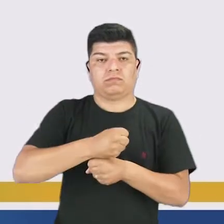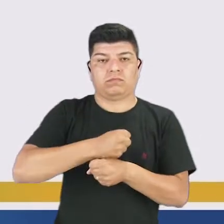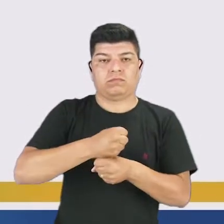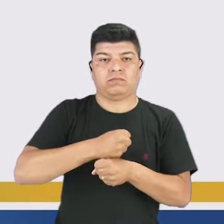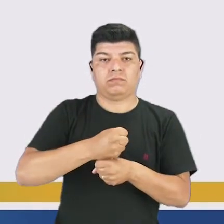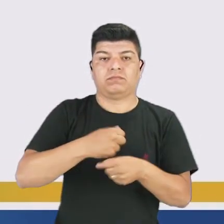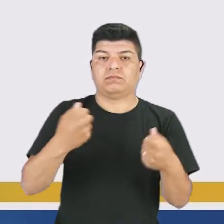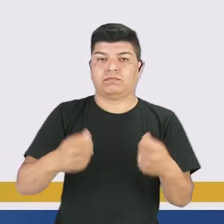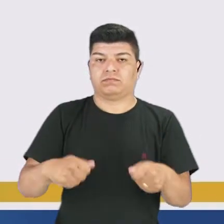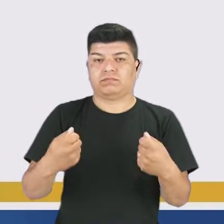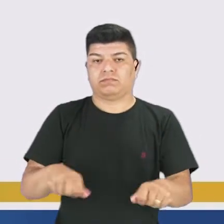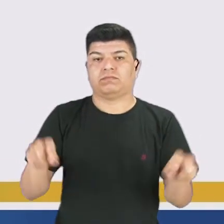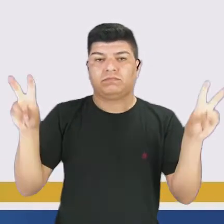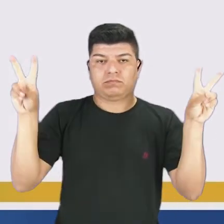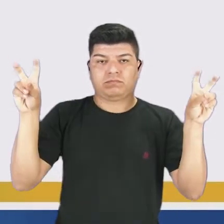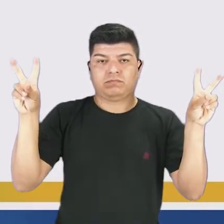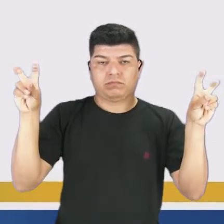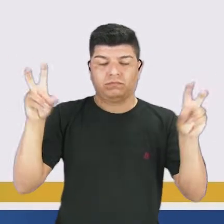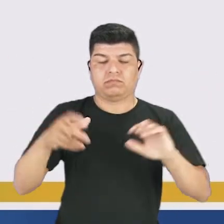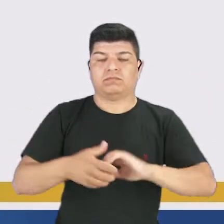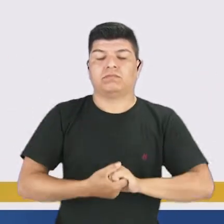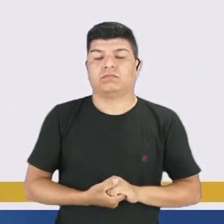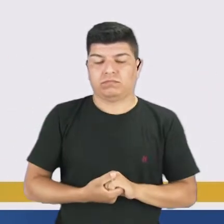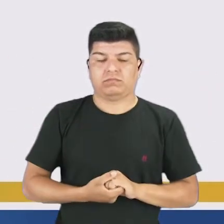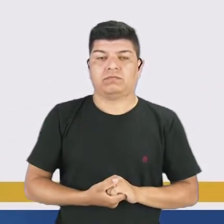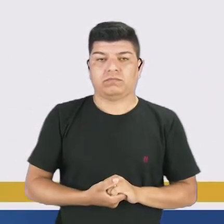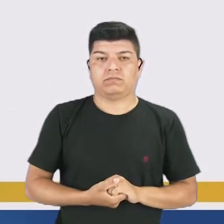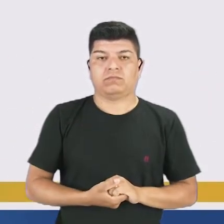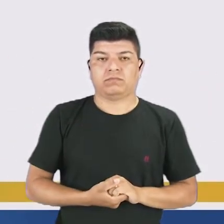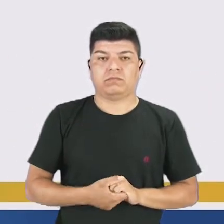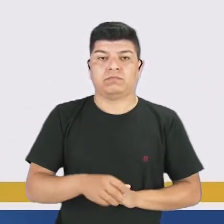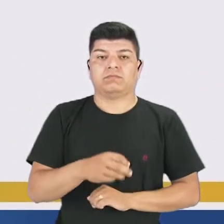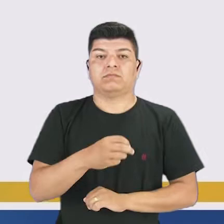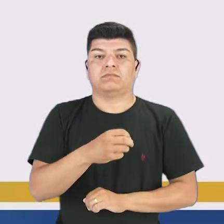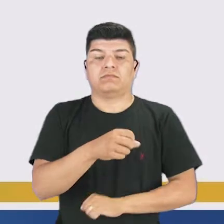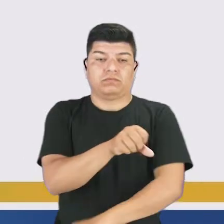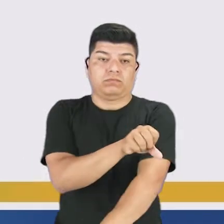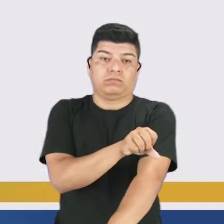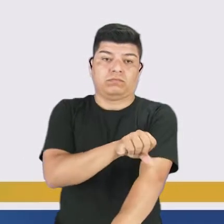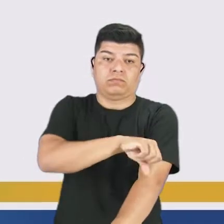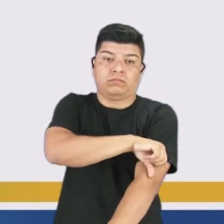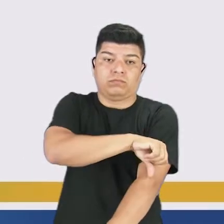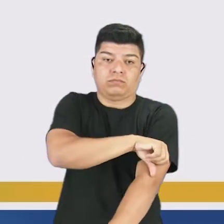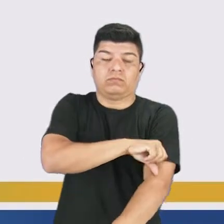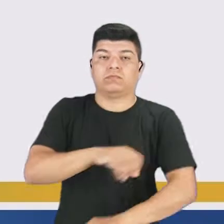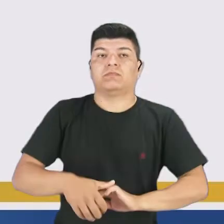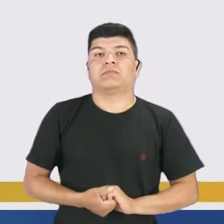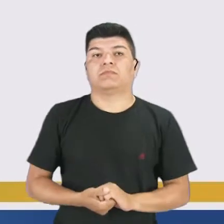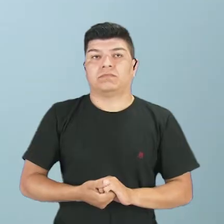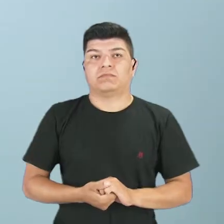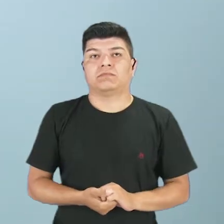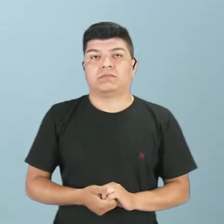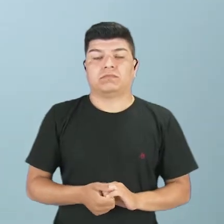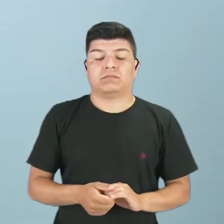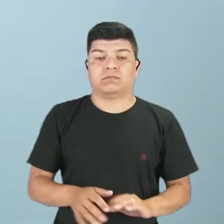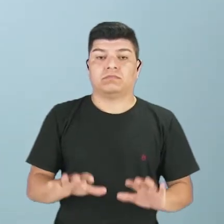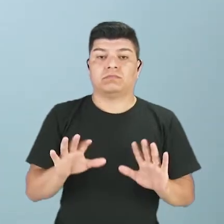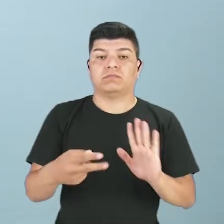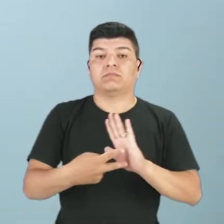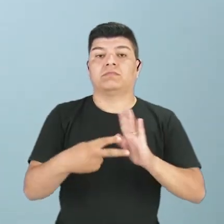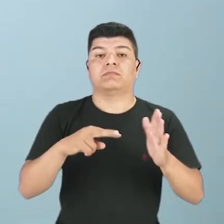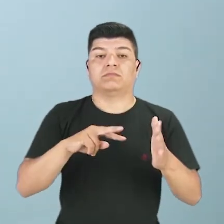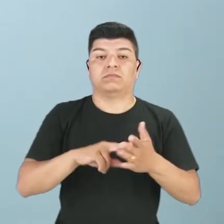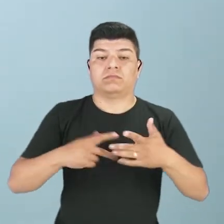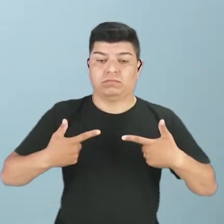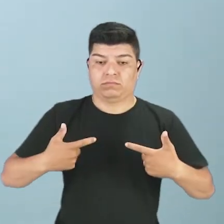que lidar com esse assunto quando você está nessa série do 9º ano. Então a Guerra Fria nada mais é do que